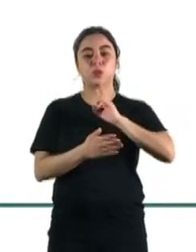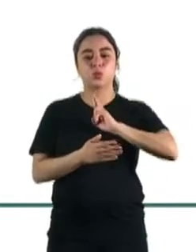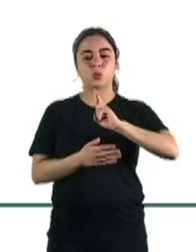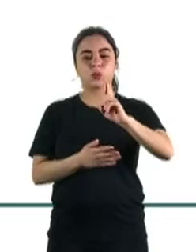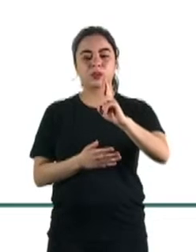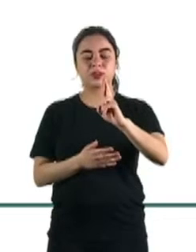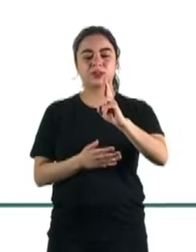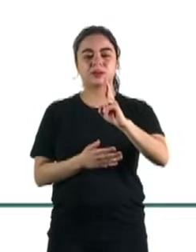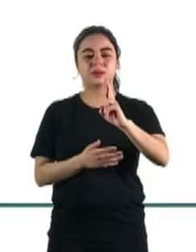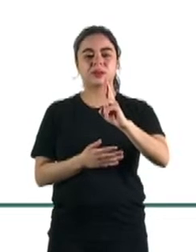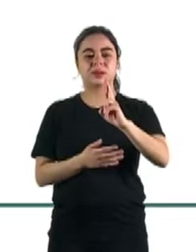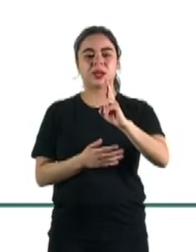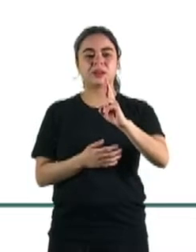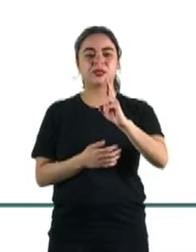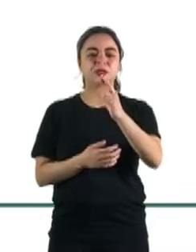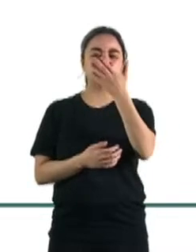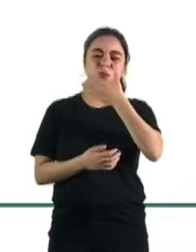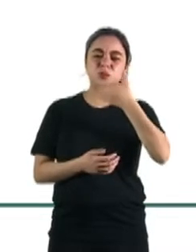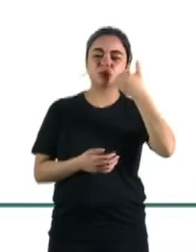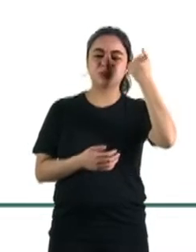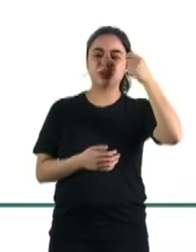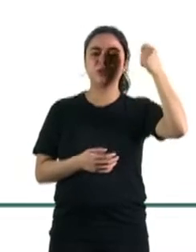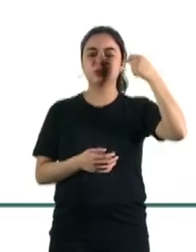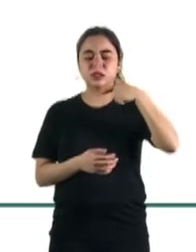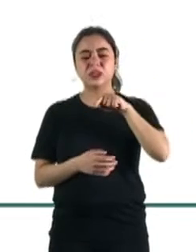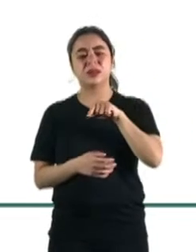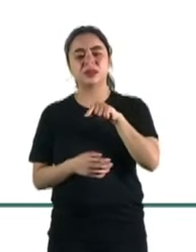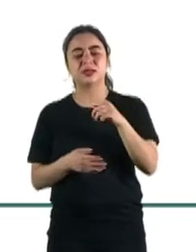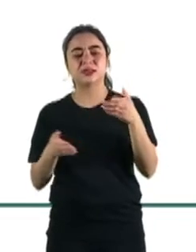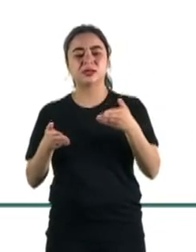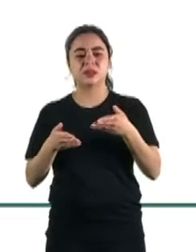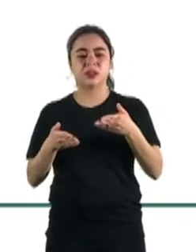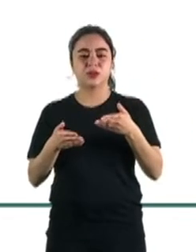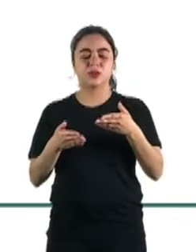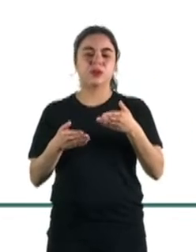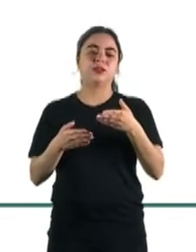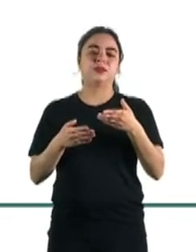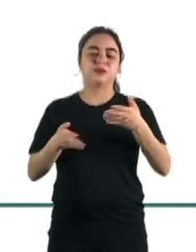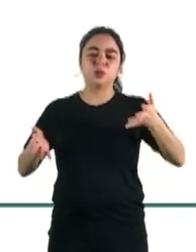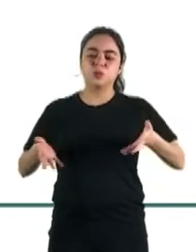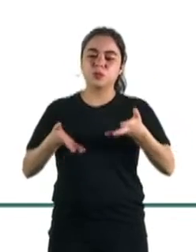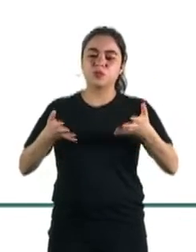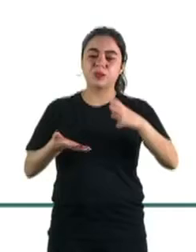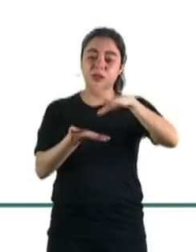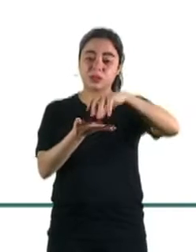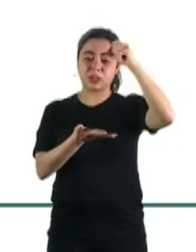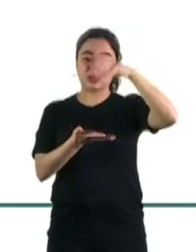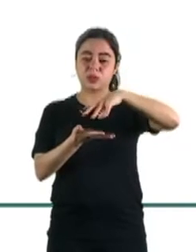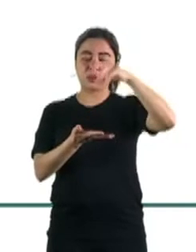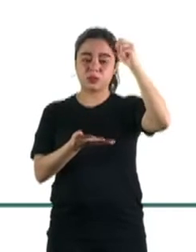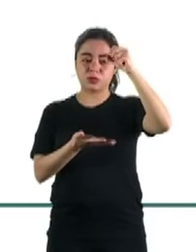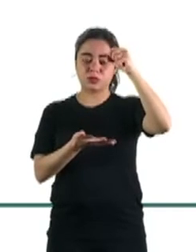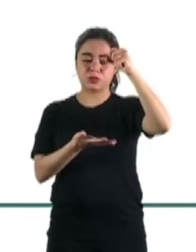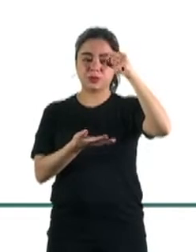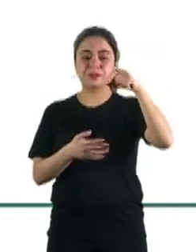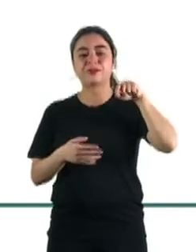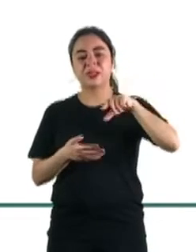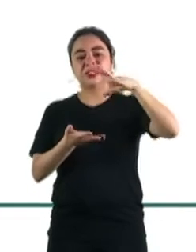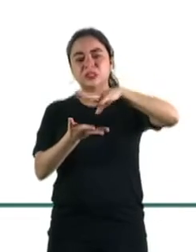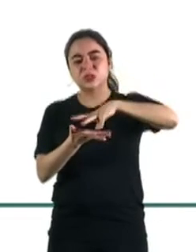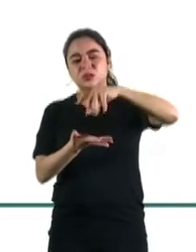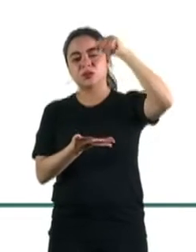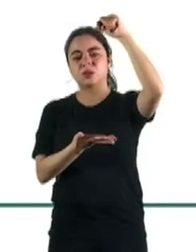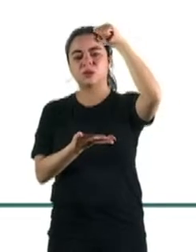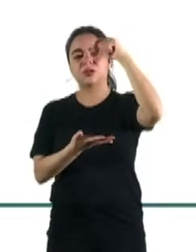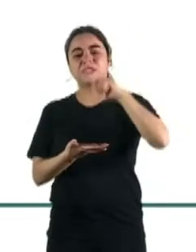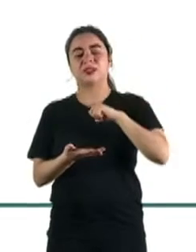e substancialmente melhores do que esse que teremos no movimento para a nuvem, né? Esse movimento, sim, tem